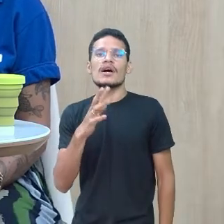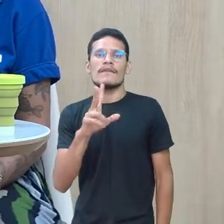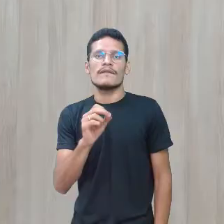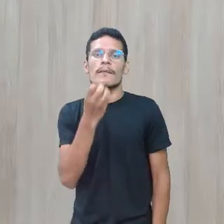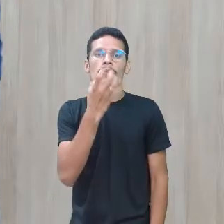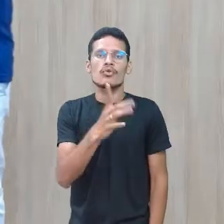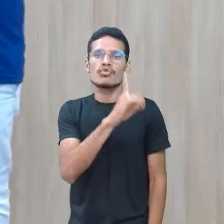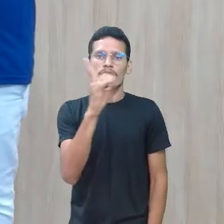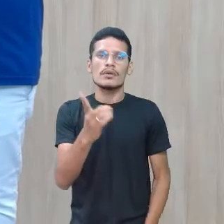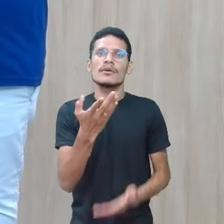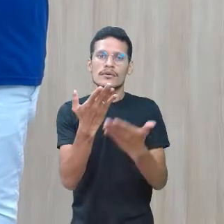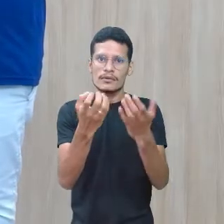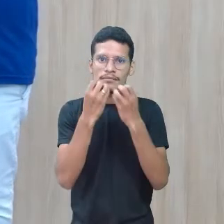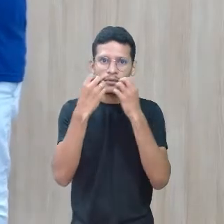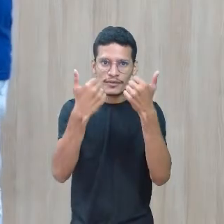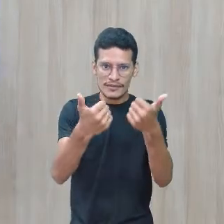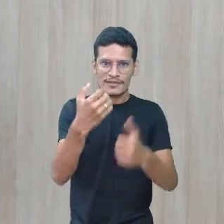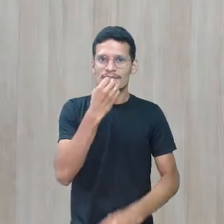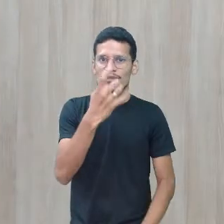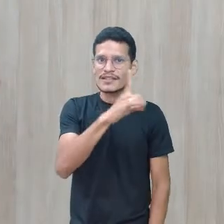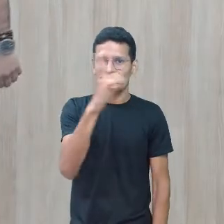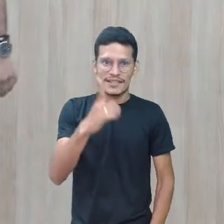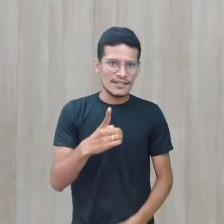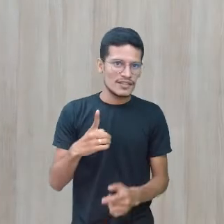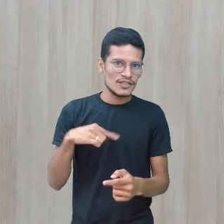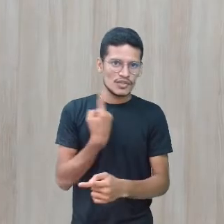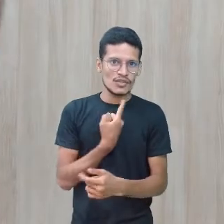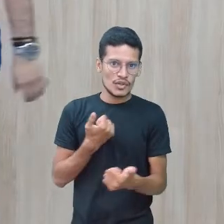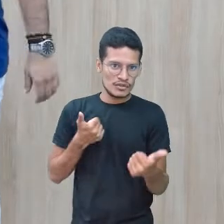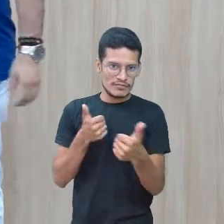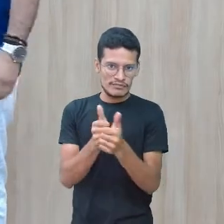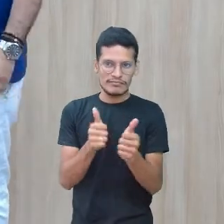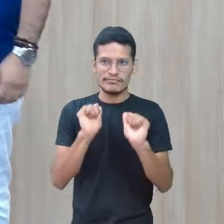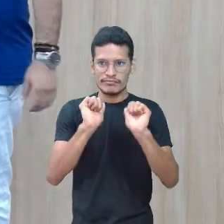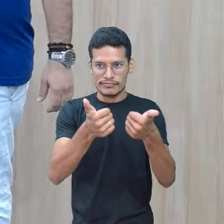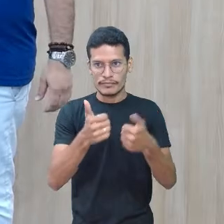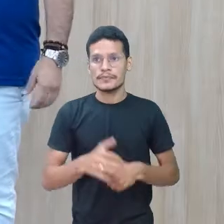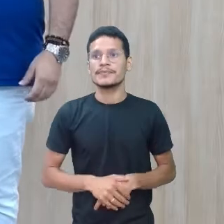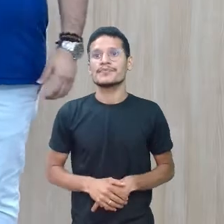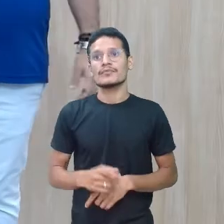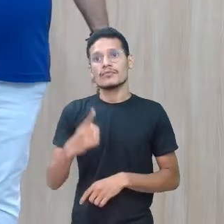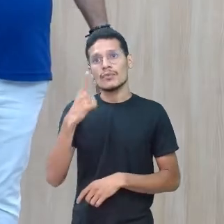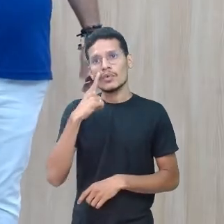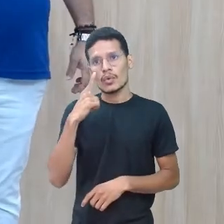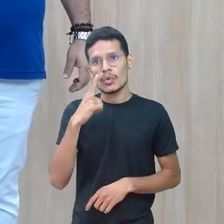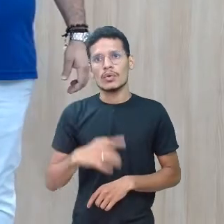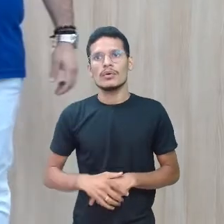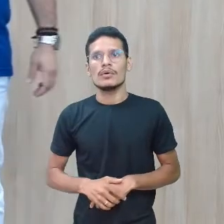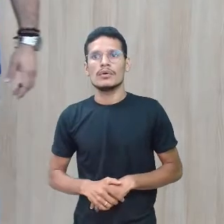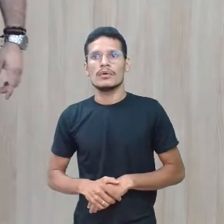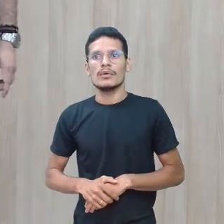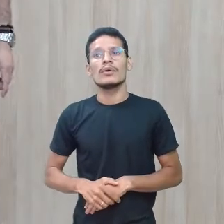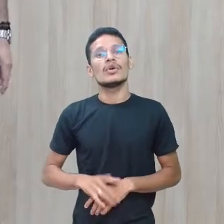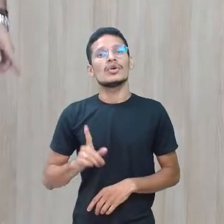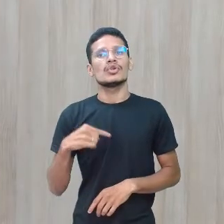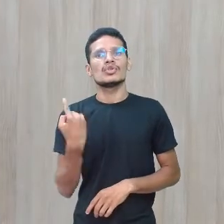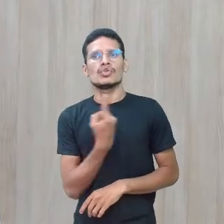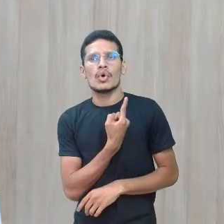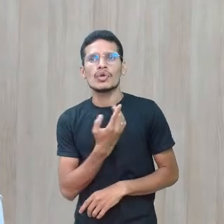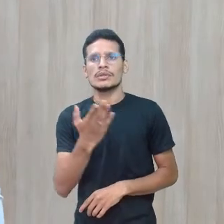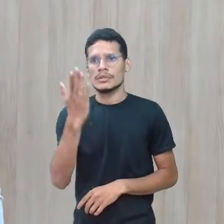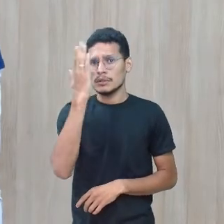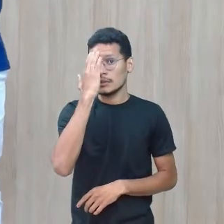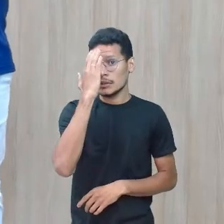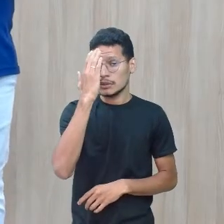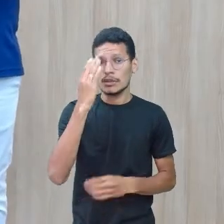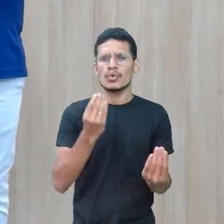Gustavo também. Bom dia, Gustavo. Tamo junto aqui, ok? Então, para a gente tentar entender um pouquinho o que